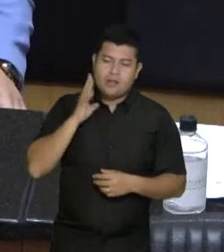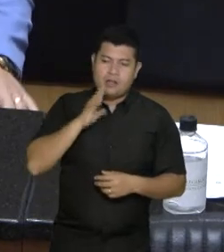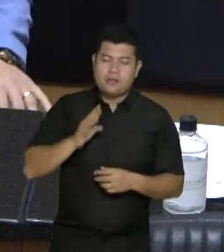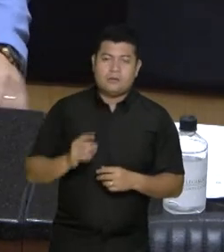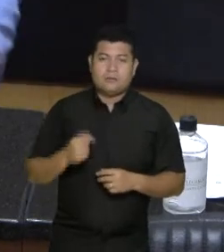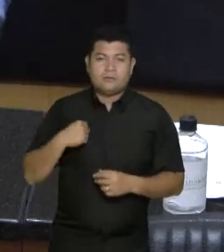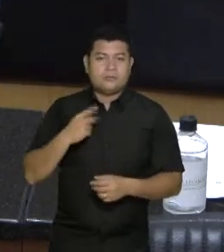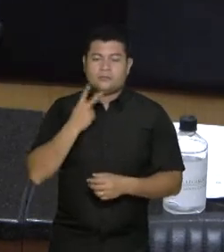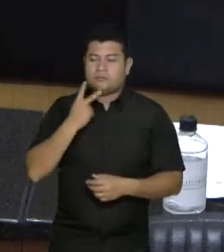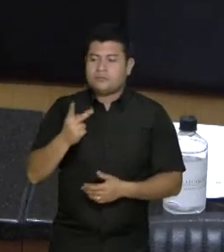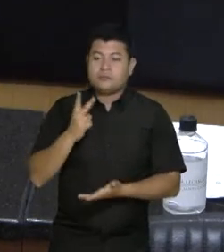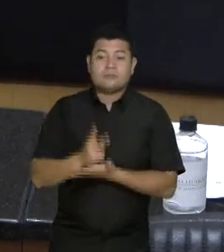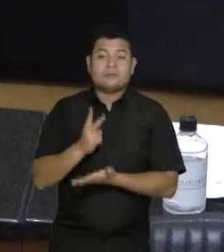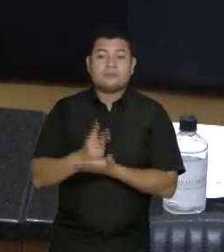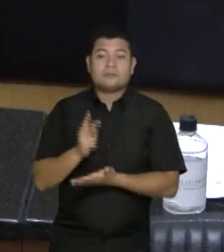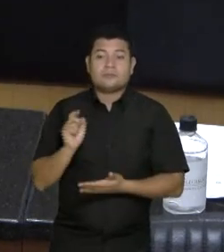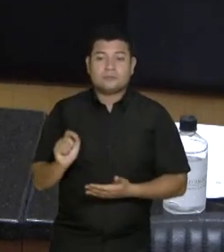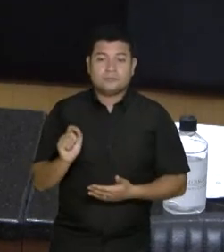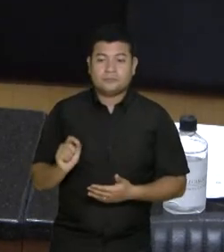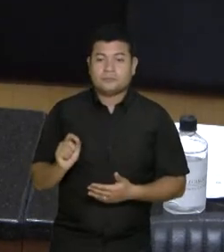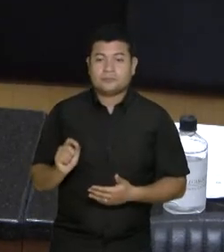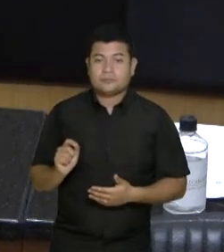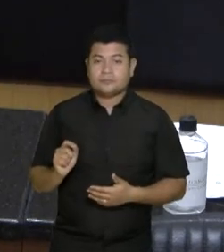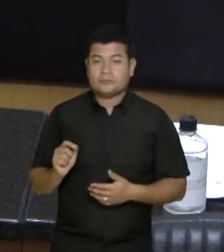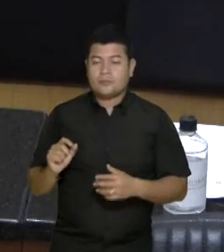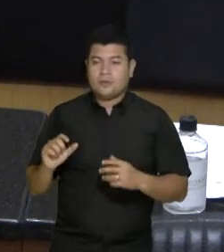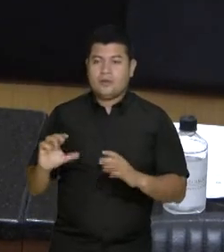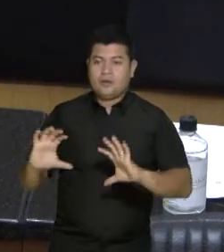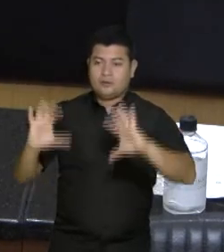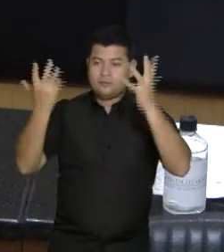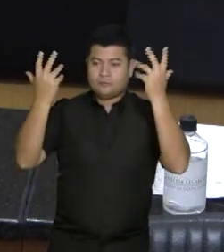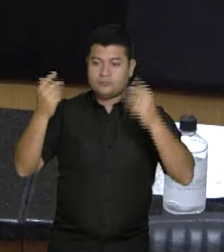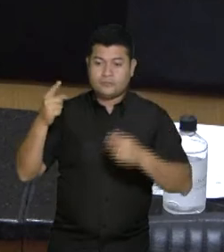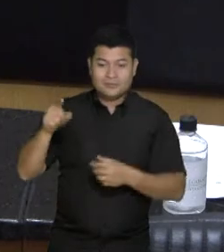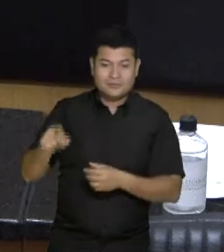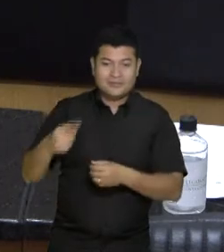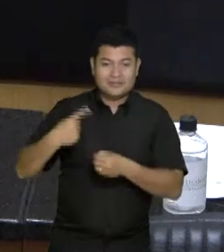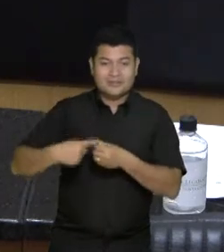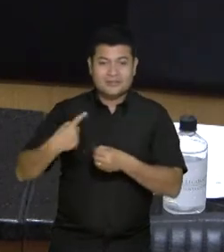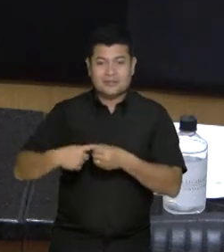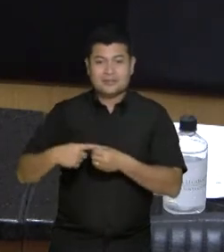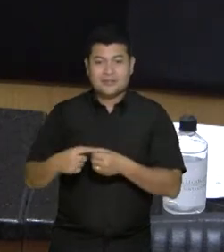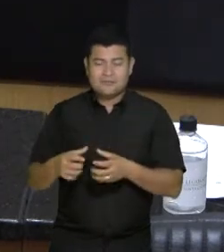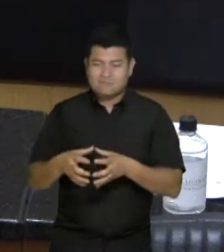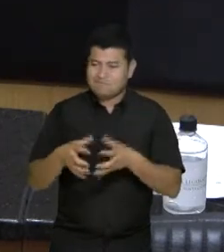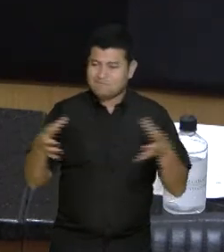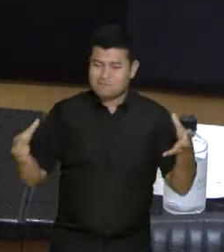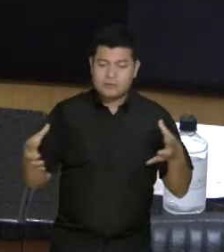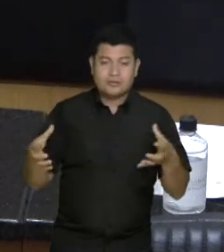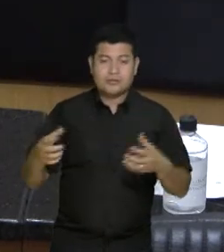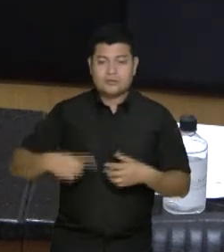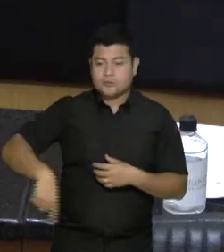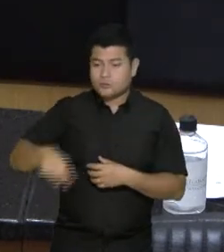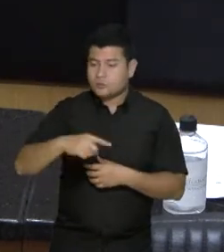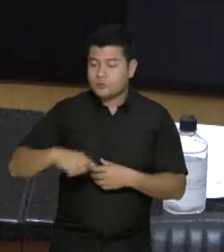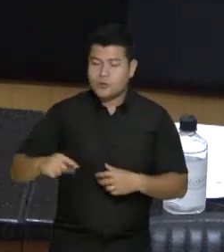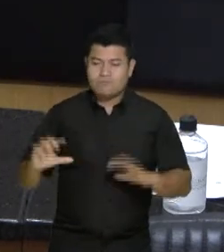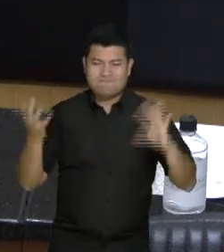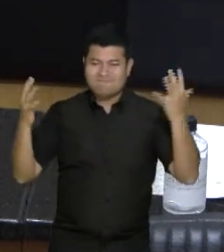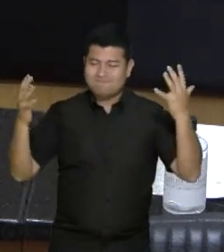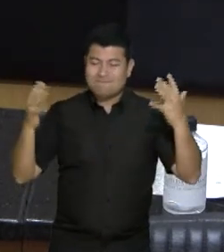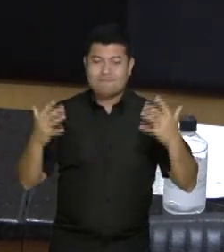prefeita, que a festa do município é o grande momento em que tem que celebrar todos, né? Não